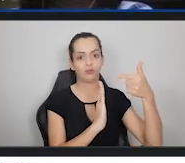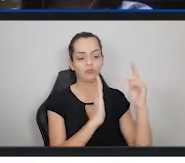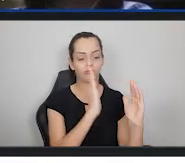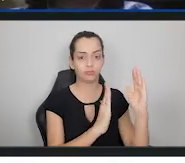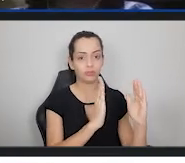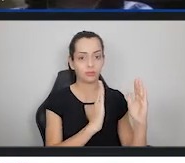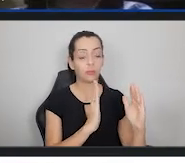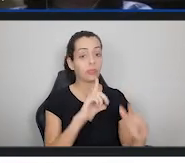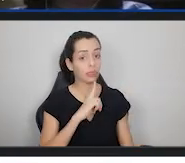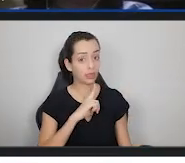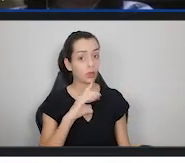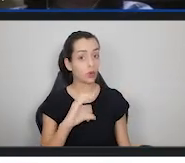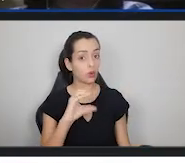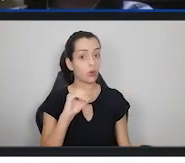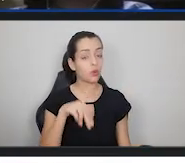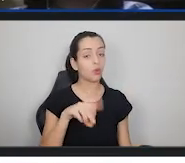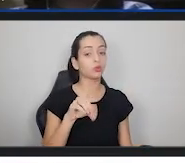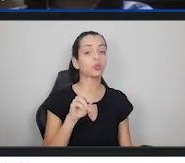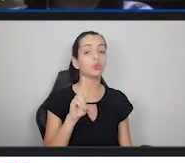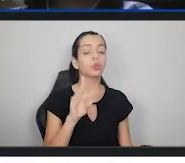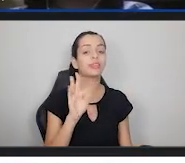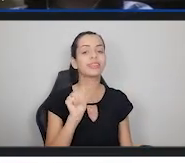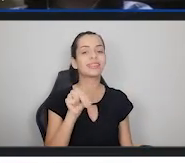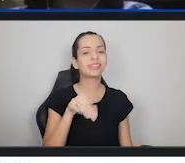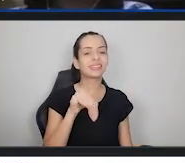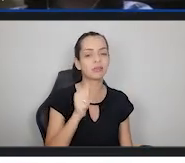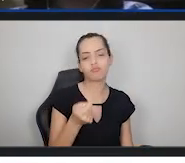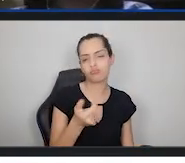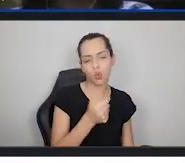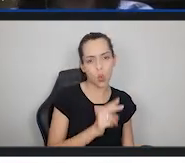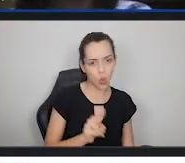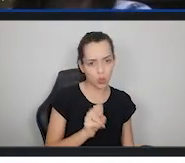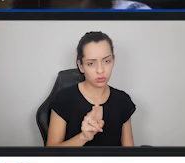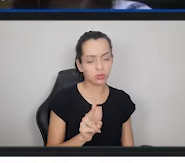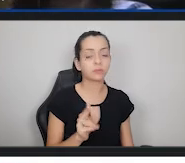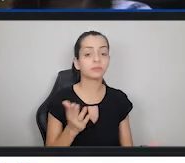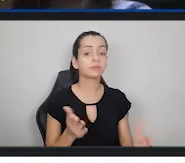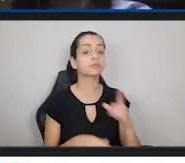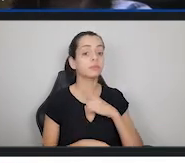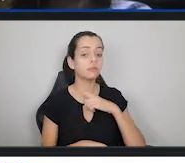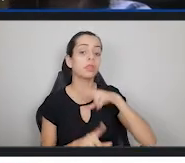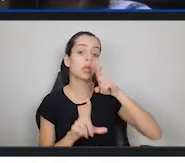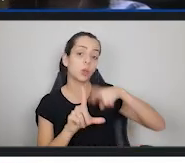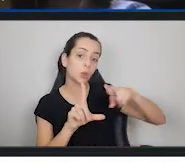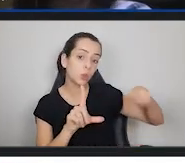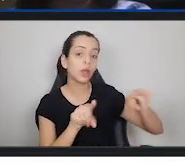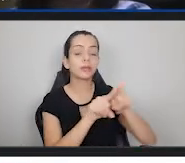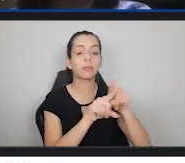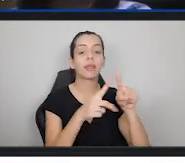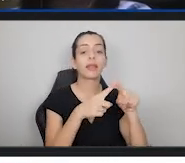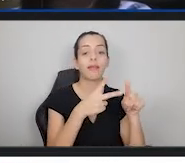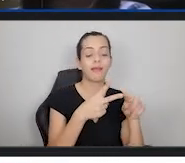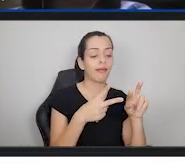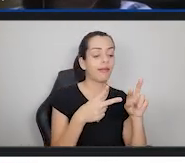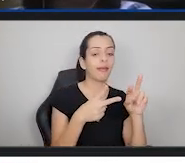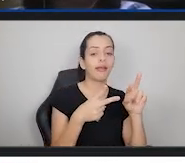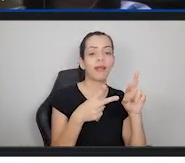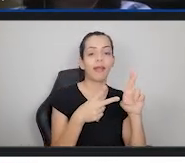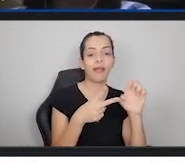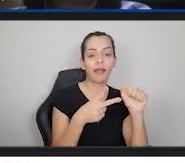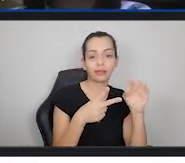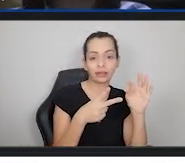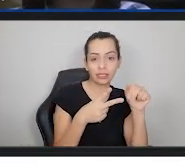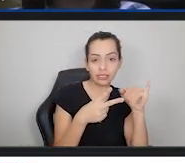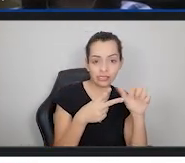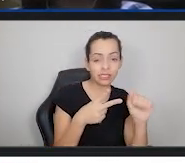letra Y, então a gente tem normalmente Y equivalente sobre 2 do lado de cá e Y equivalente sobre 2 do lado de cá. Lembrando que a